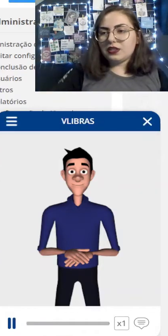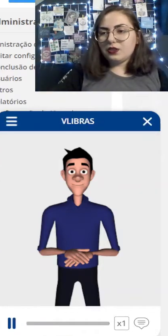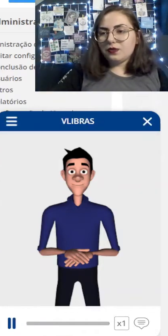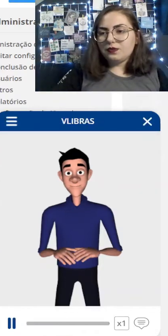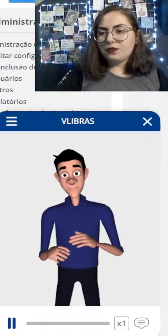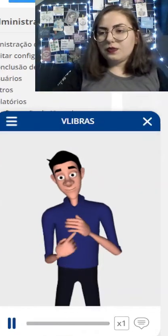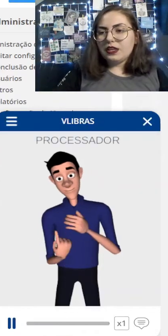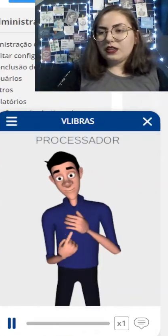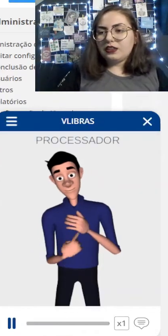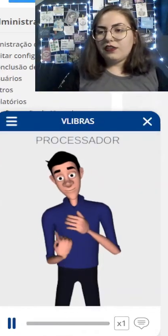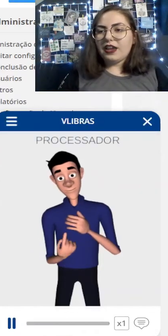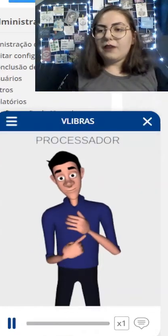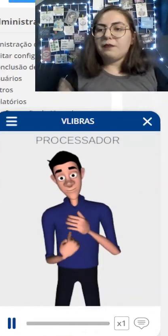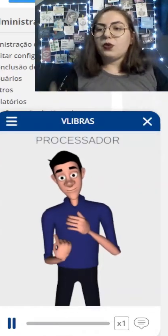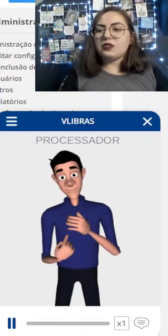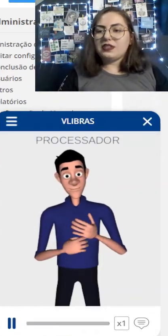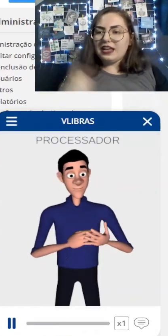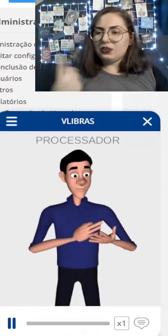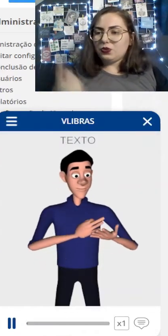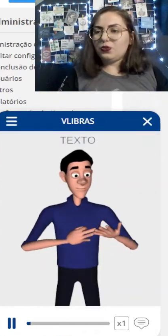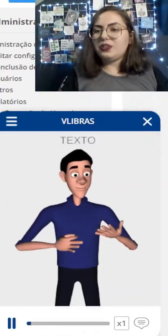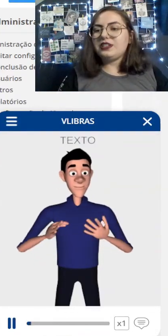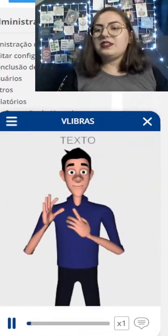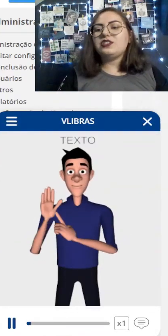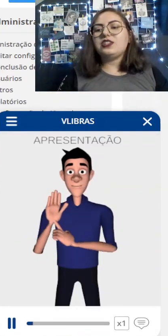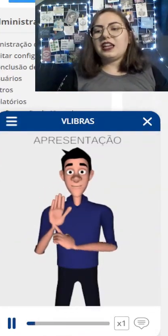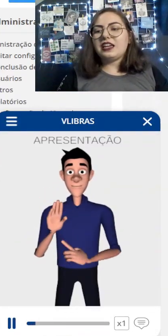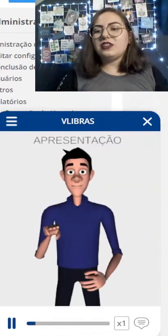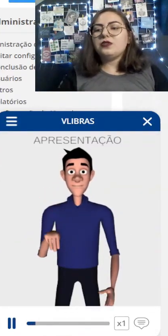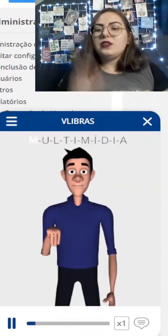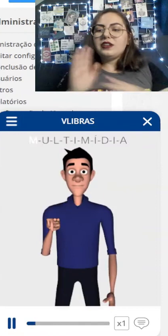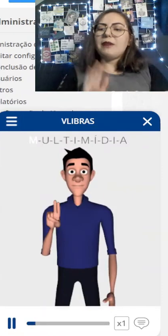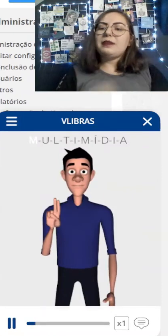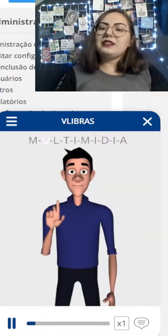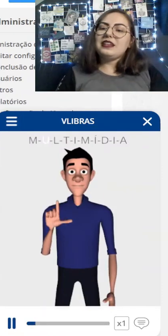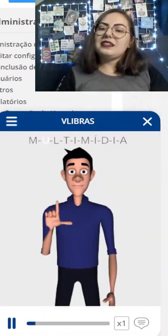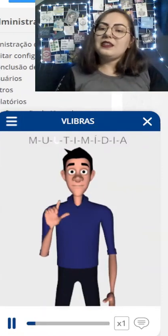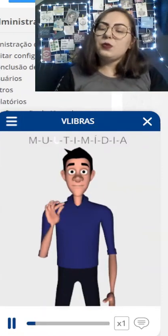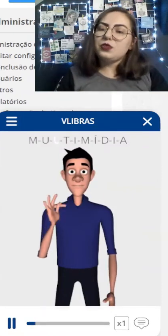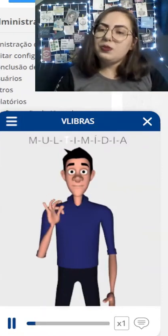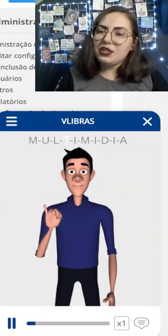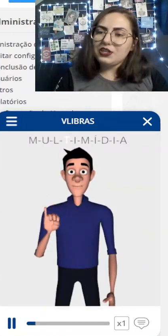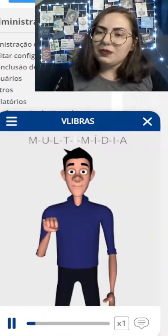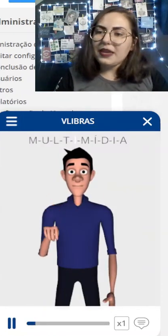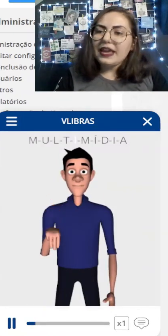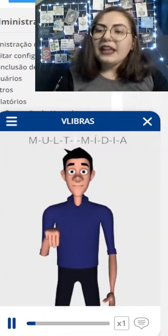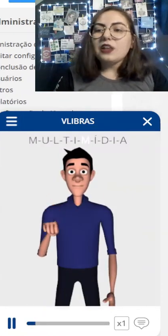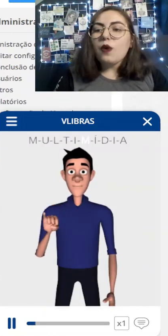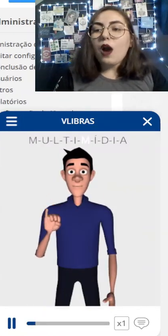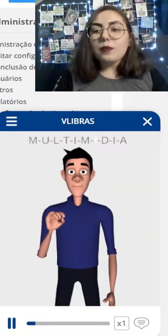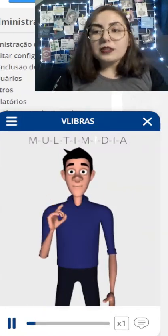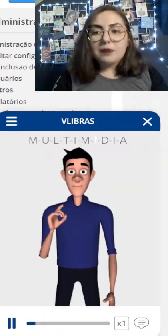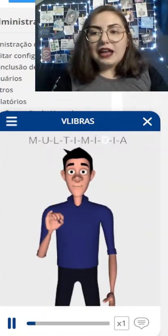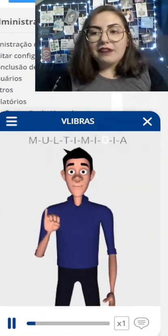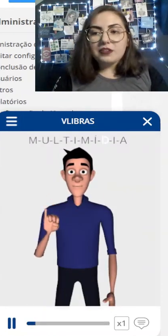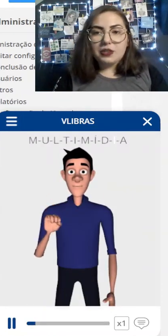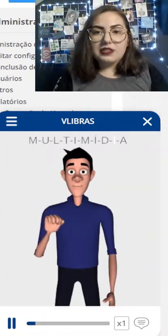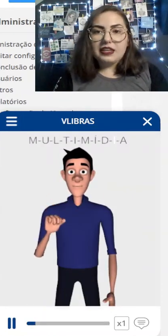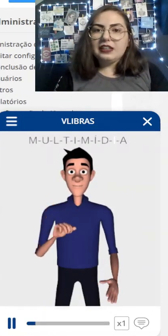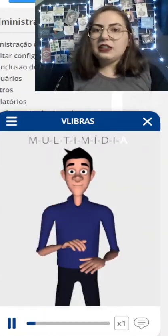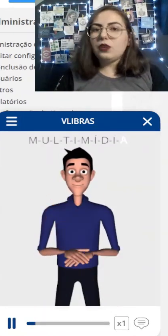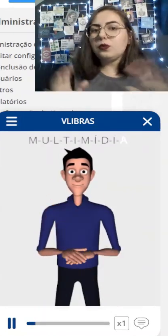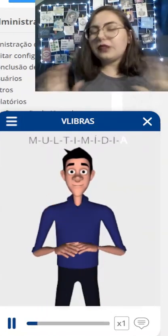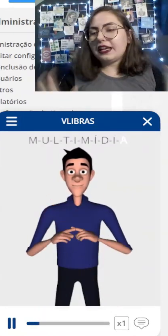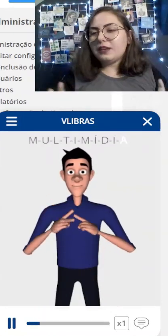ele vai fazer a tradução Então vem processadores de texto e apresentação multimídia tão algumas